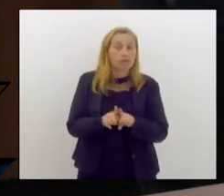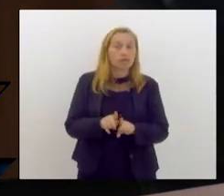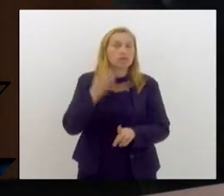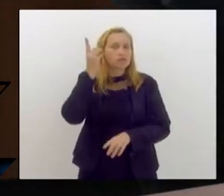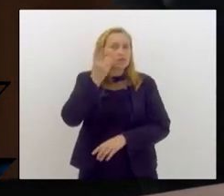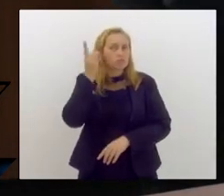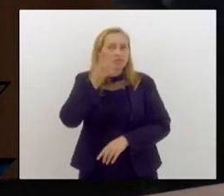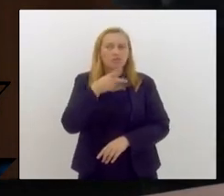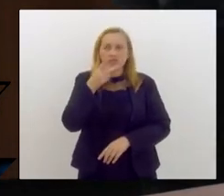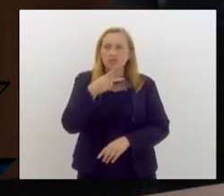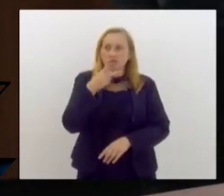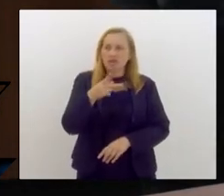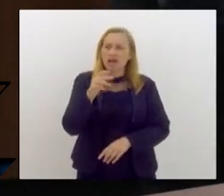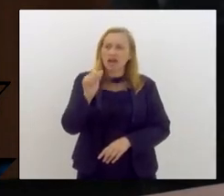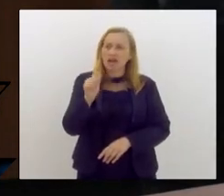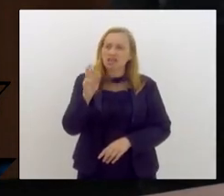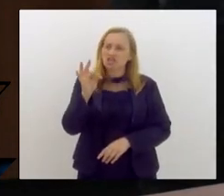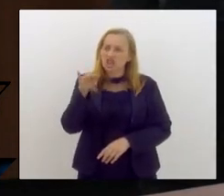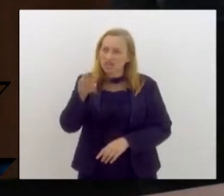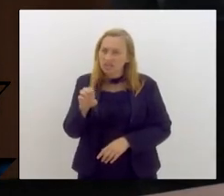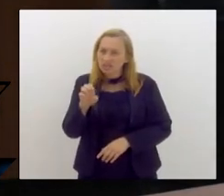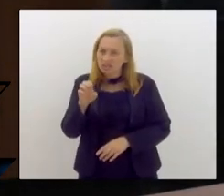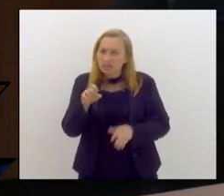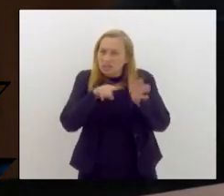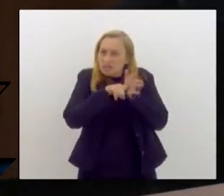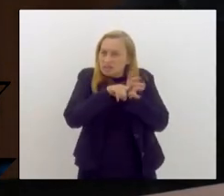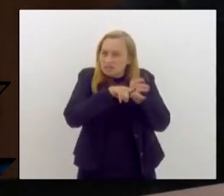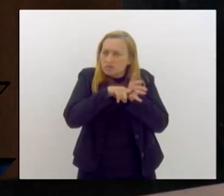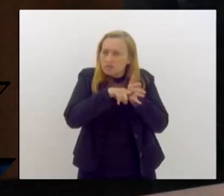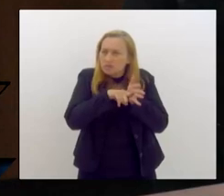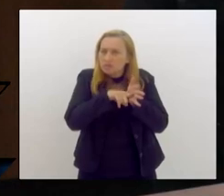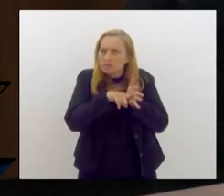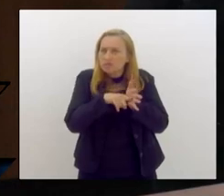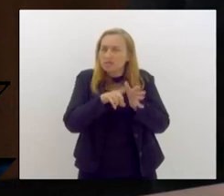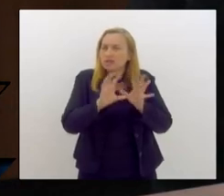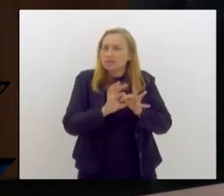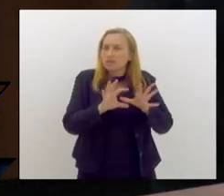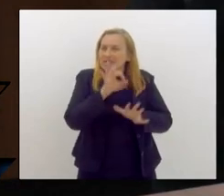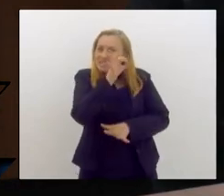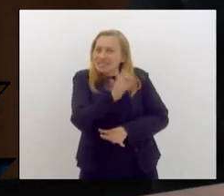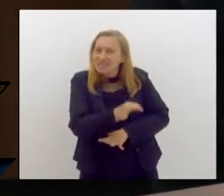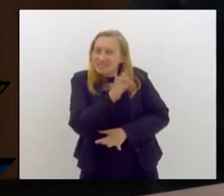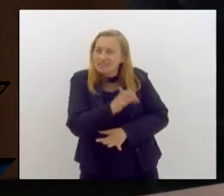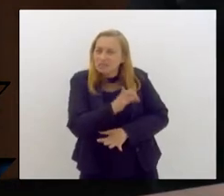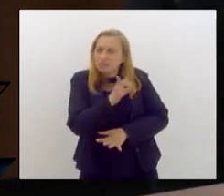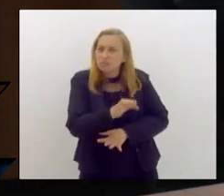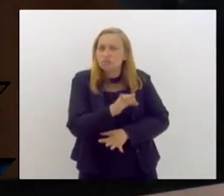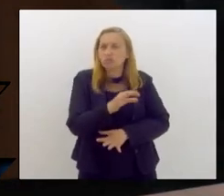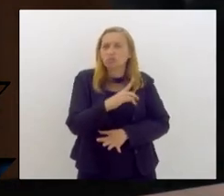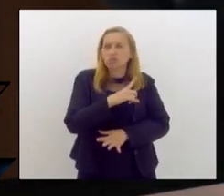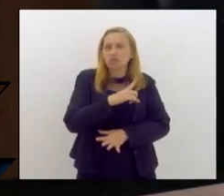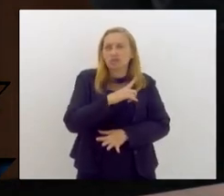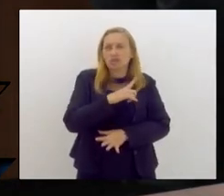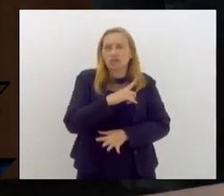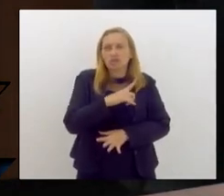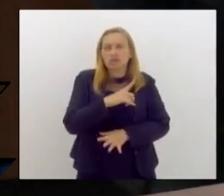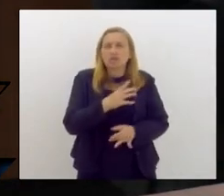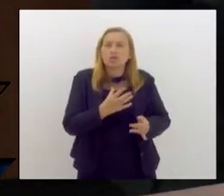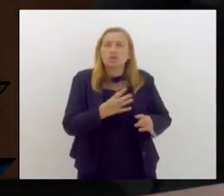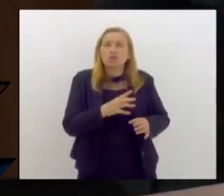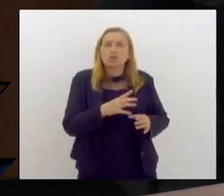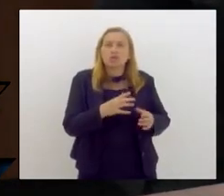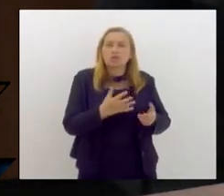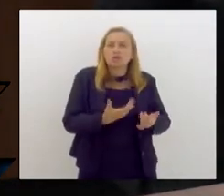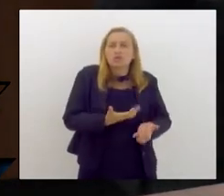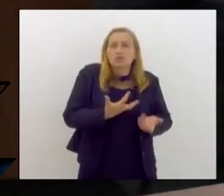deputado colocou ali um agente fiscalizador e que autoriza, principalmente, quando há situações de incêndio em